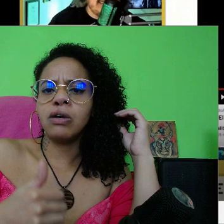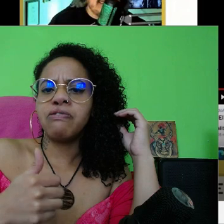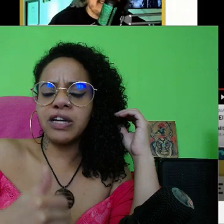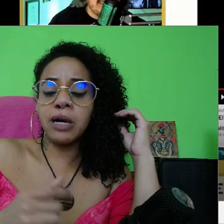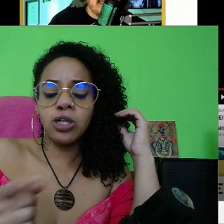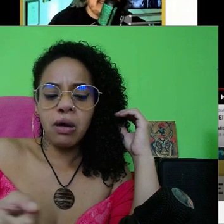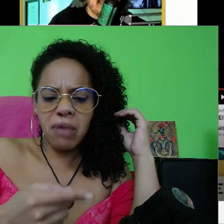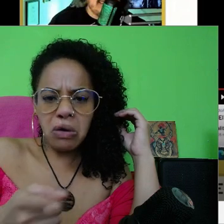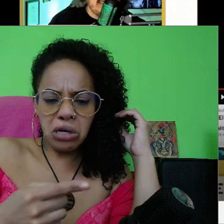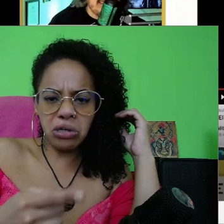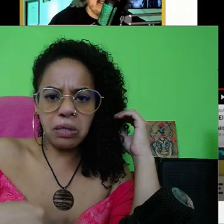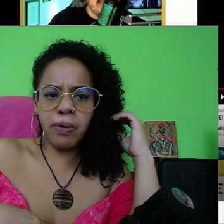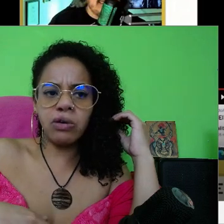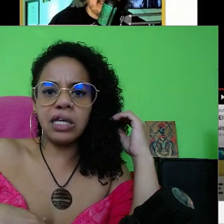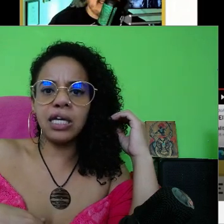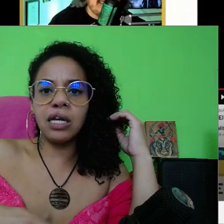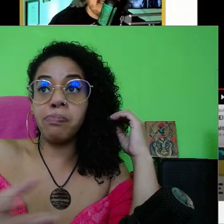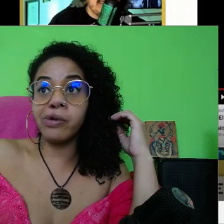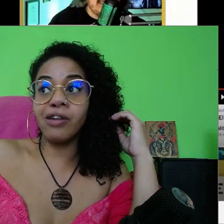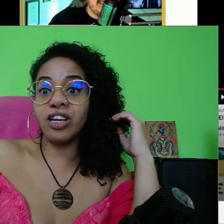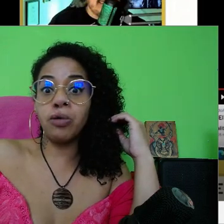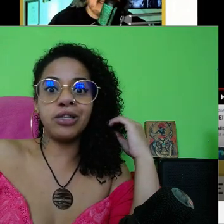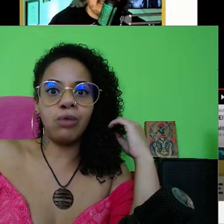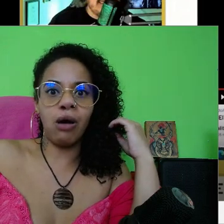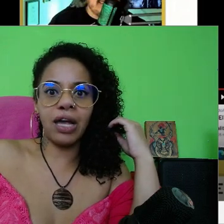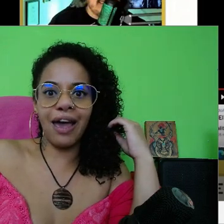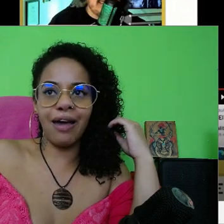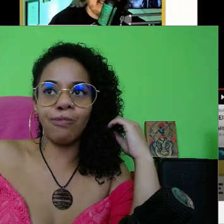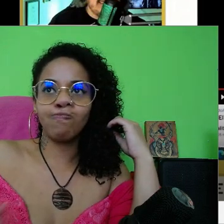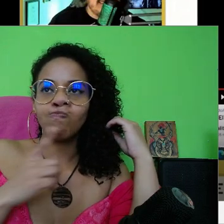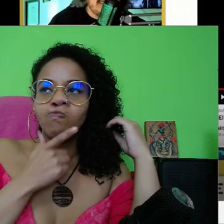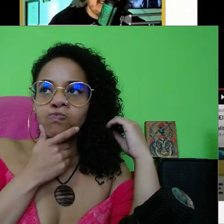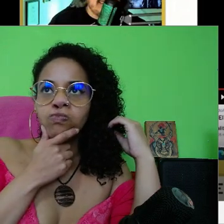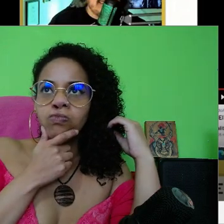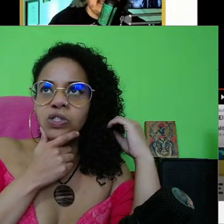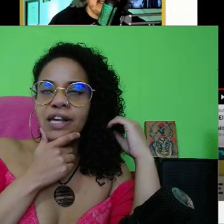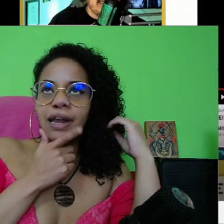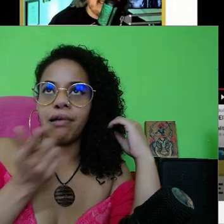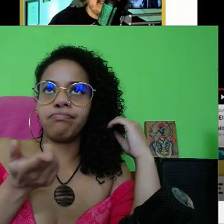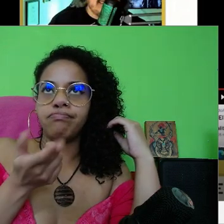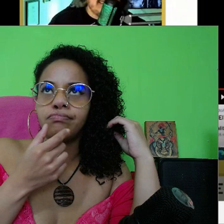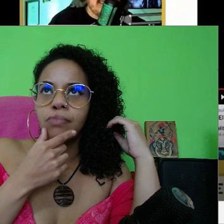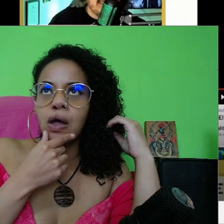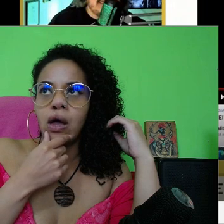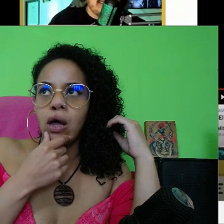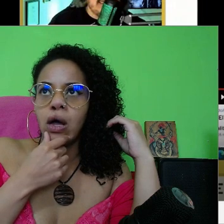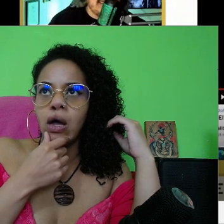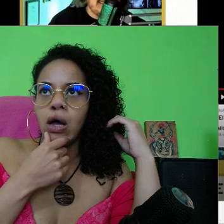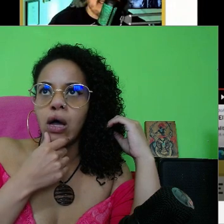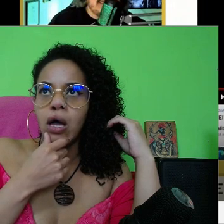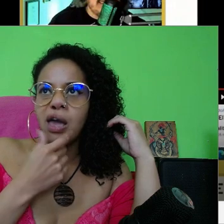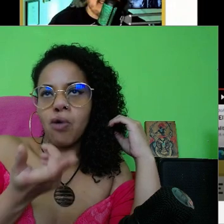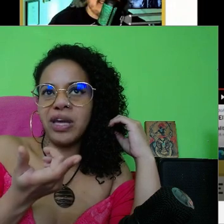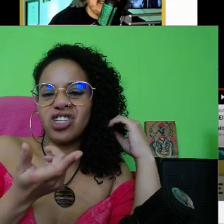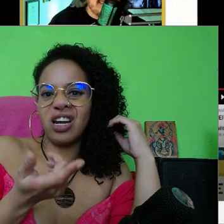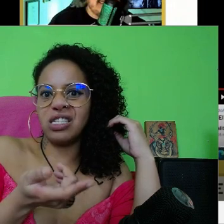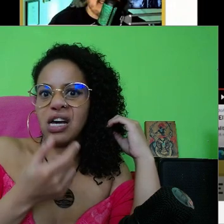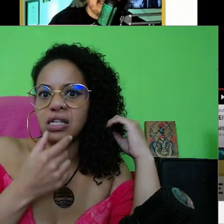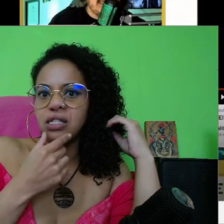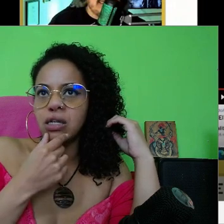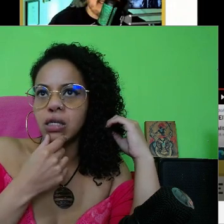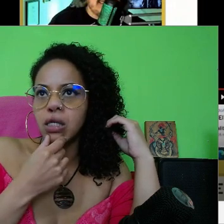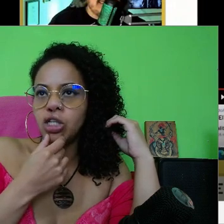faz parte qualquer coisa põe o link ali porque lá que o pessoal quer sei lá realmente